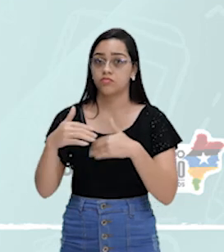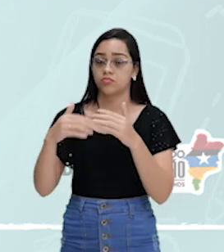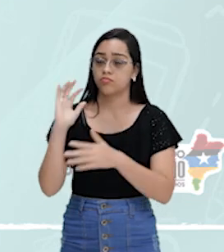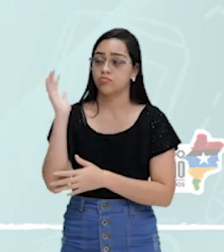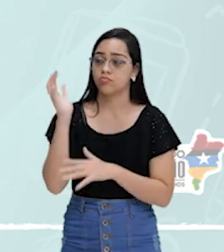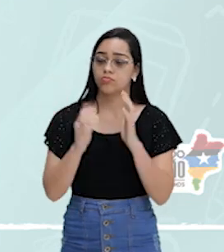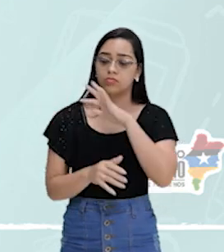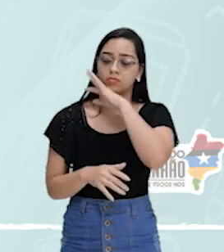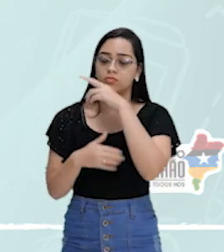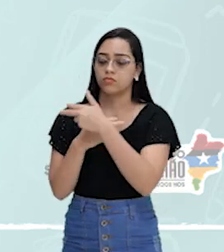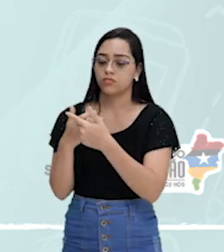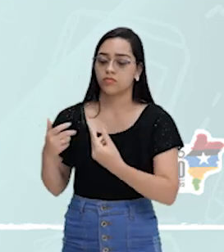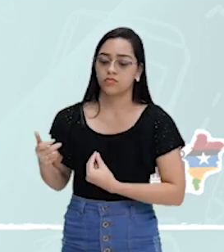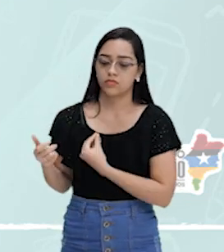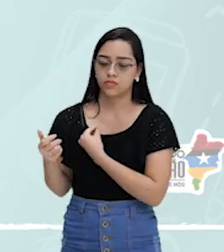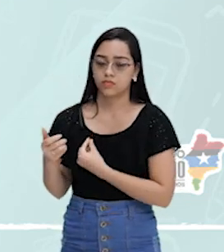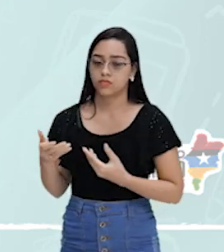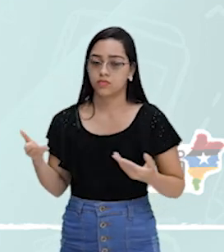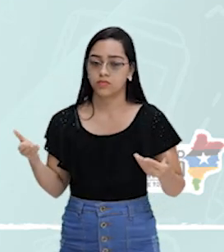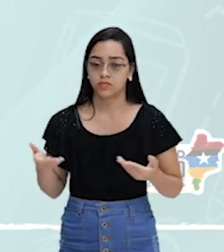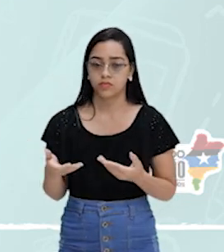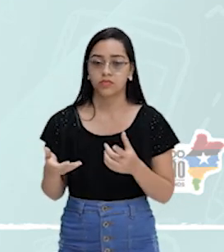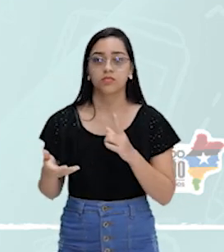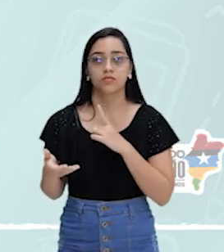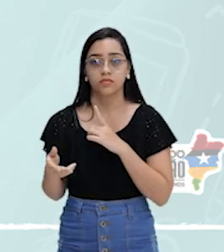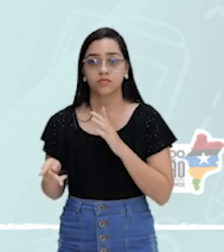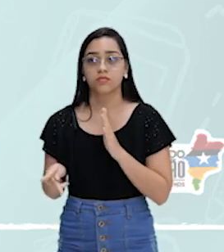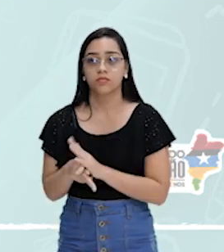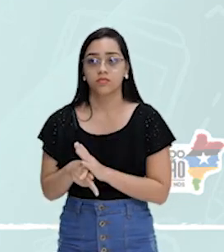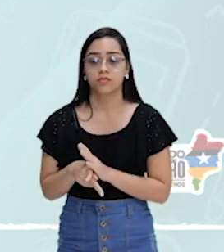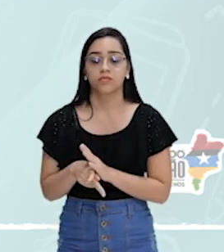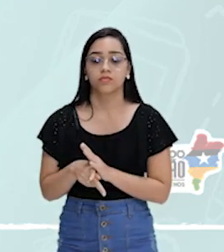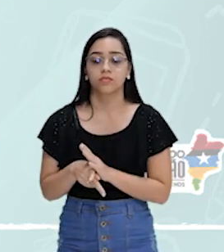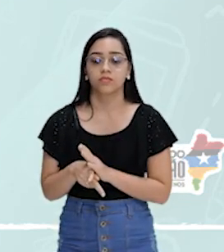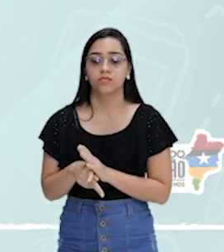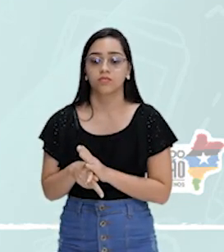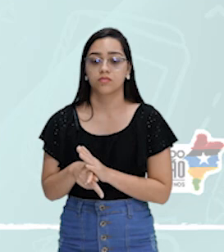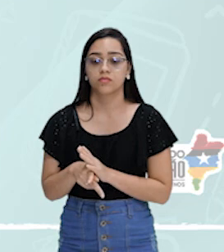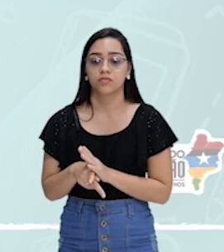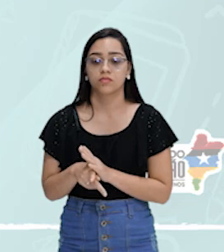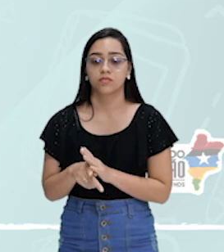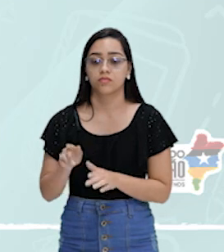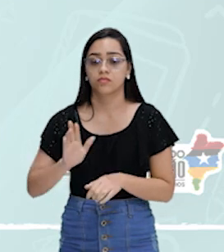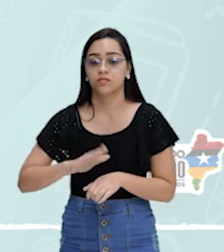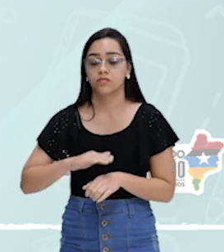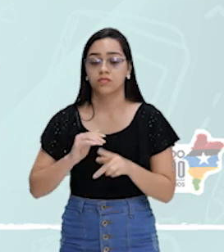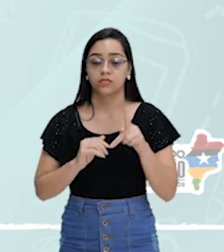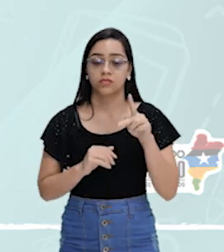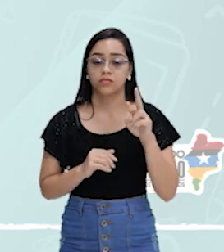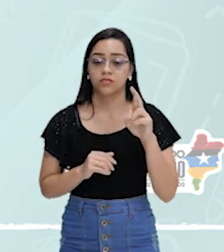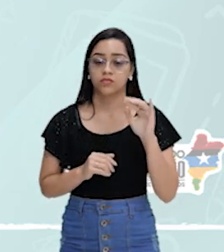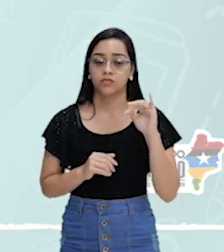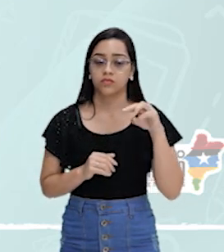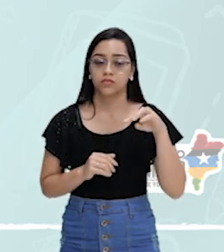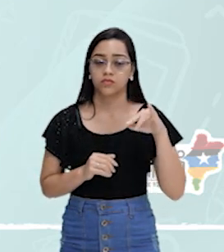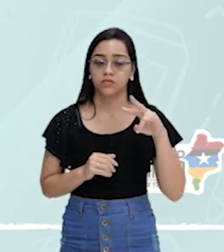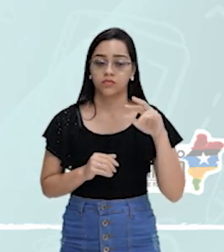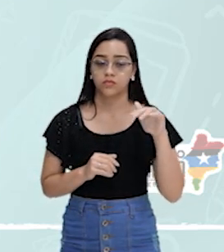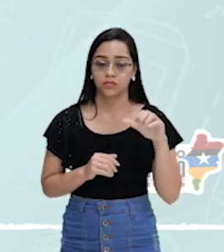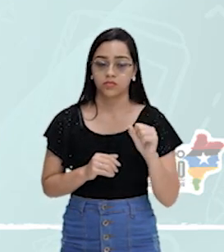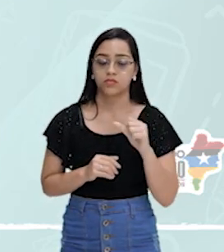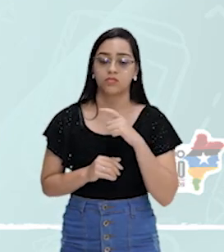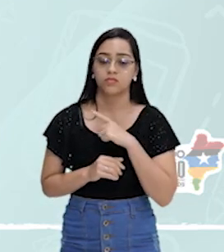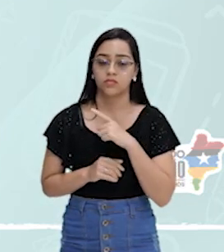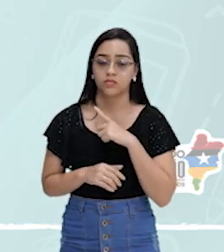plantas e animais que vivem hoje descendem de formas mais primitivas. E a de que